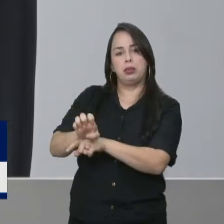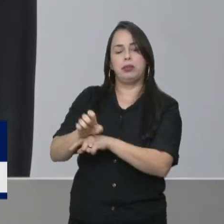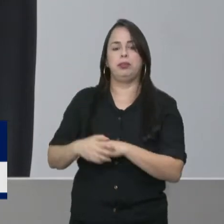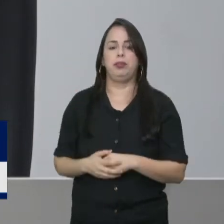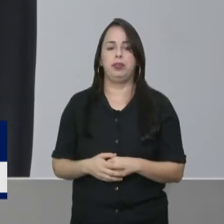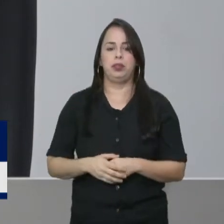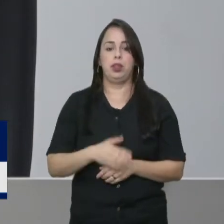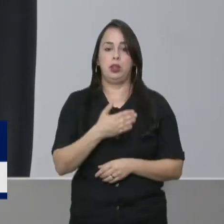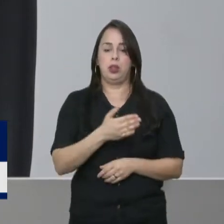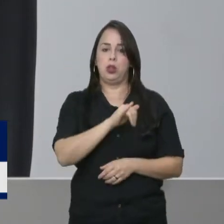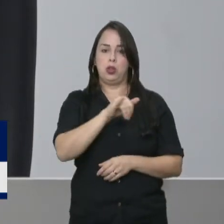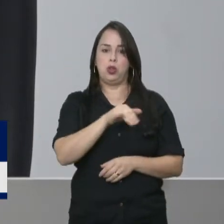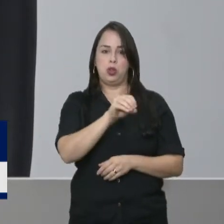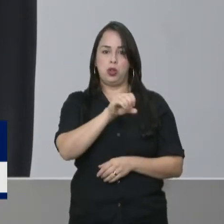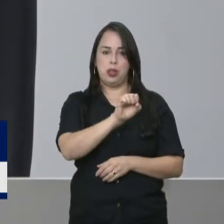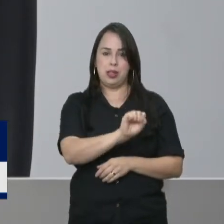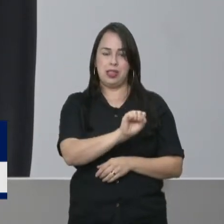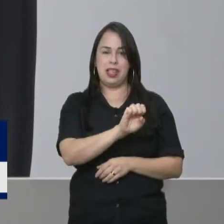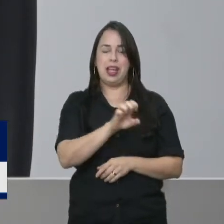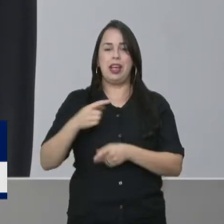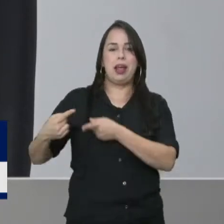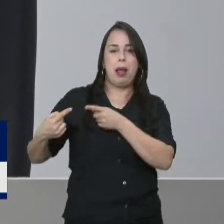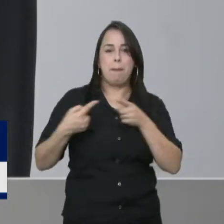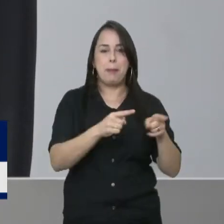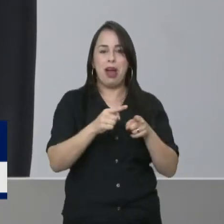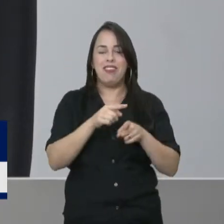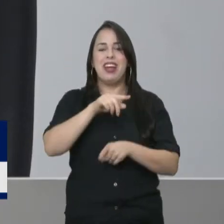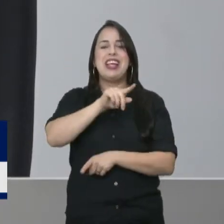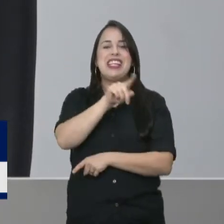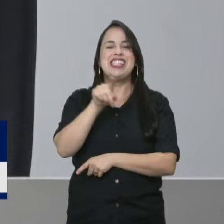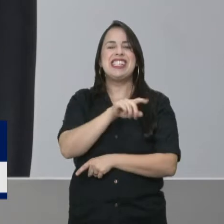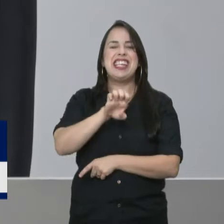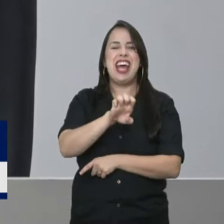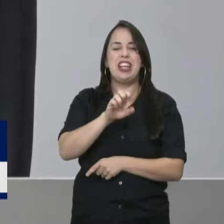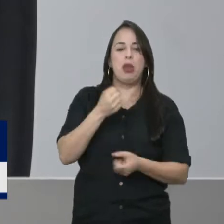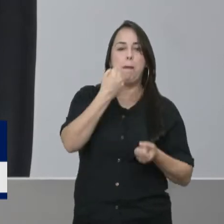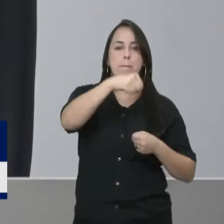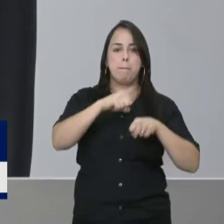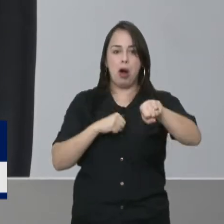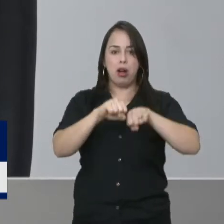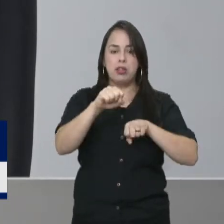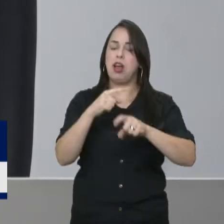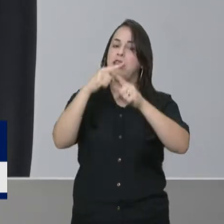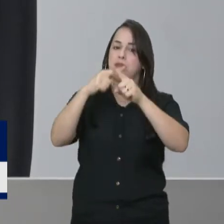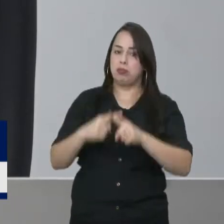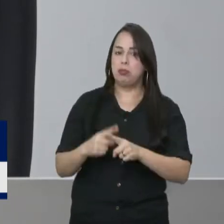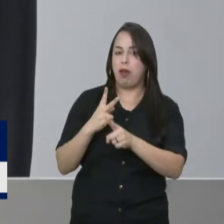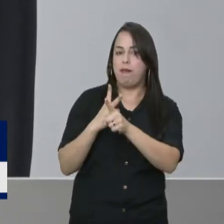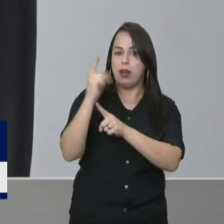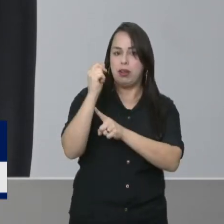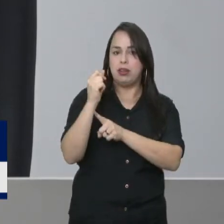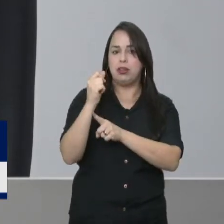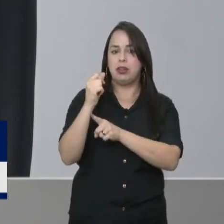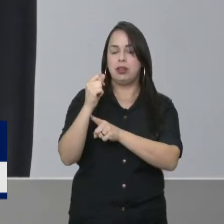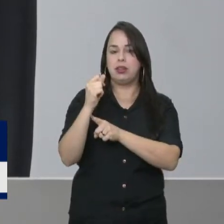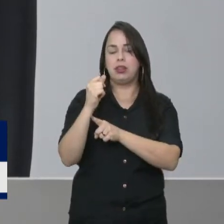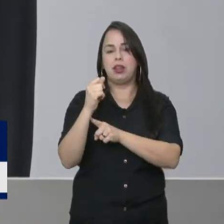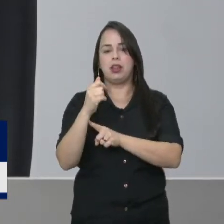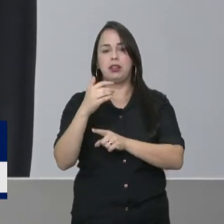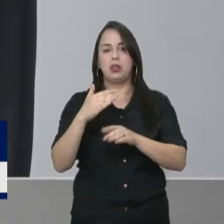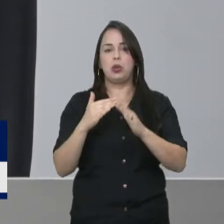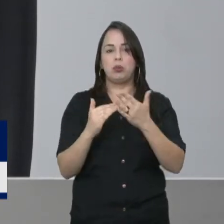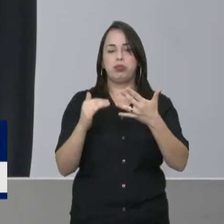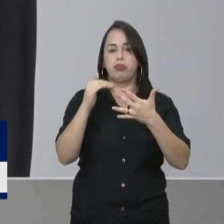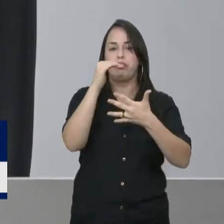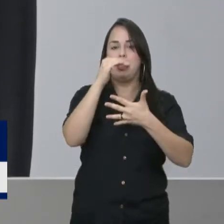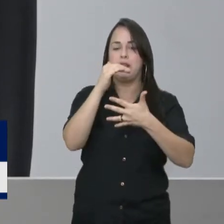José da Conceição, conhecido como Zé do Boxe, se tornou campeão brasileiro de boxe na categoria supermédio no